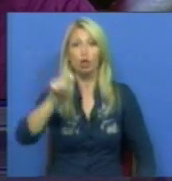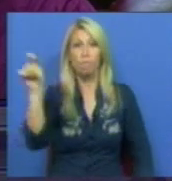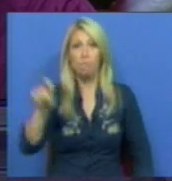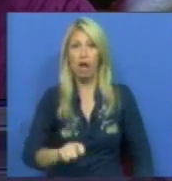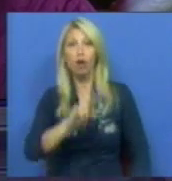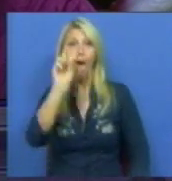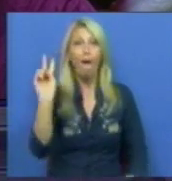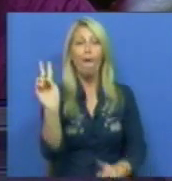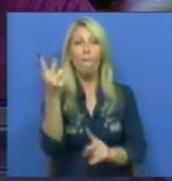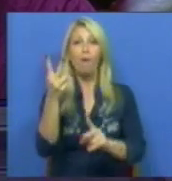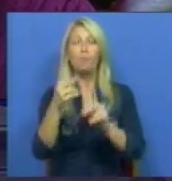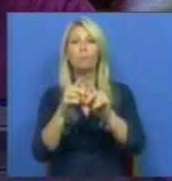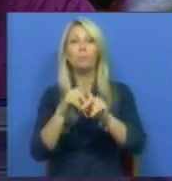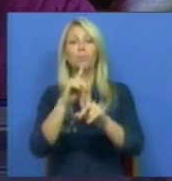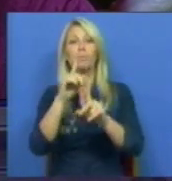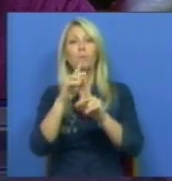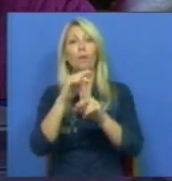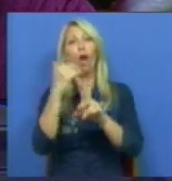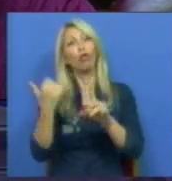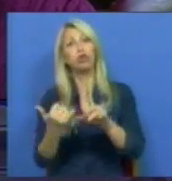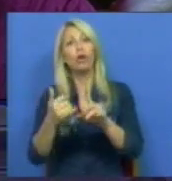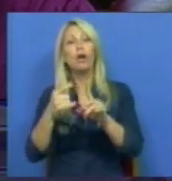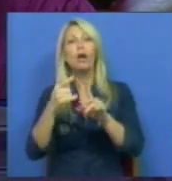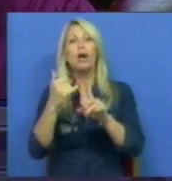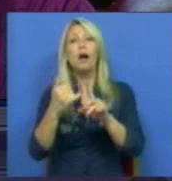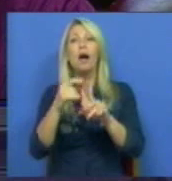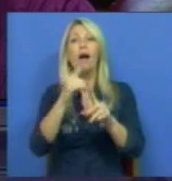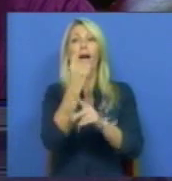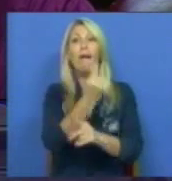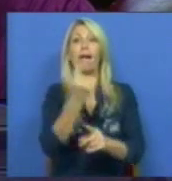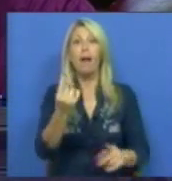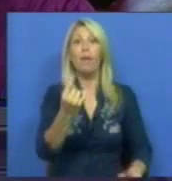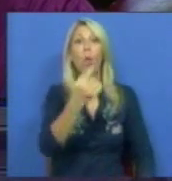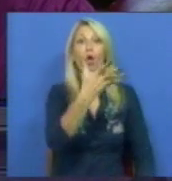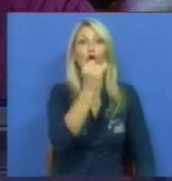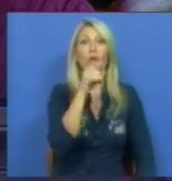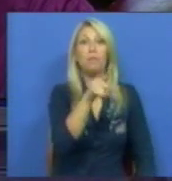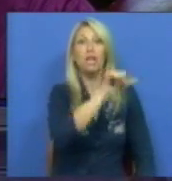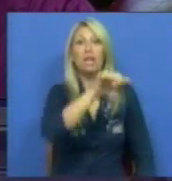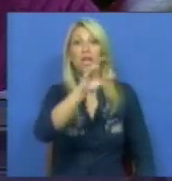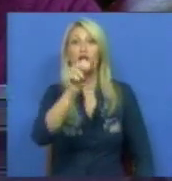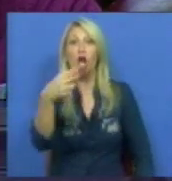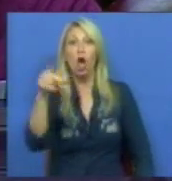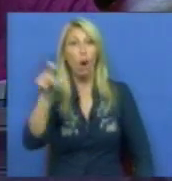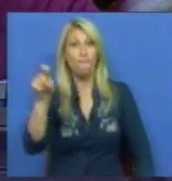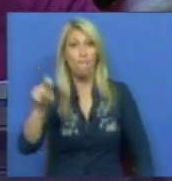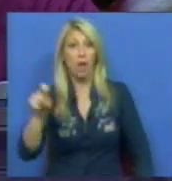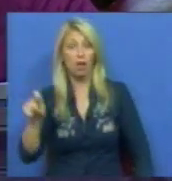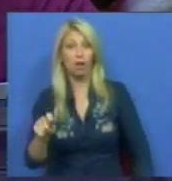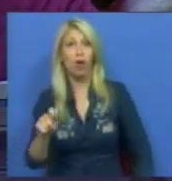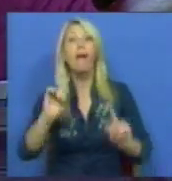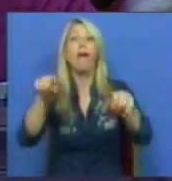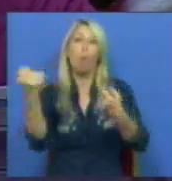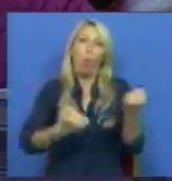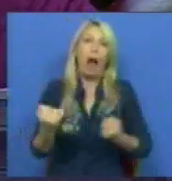e 2 vogais executivos que oferem cada um 12.500 euros mensais e depois, claro, o